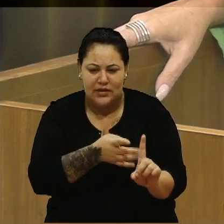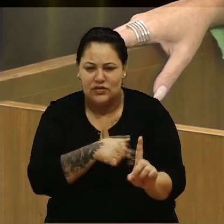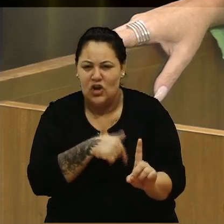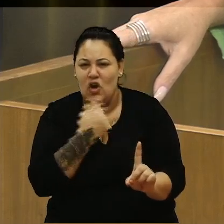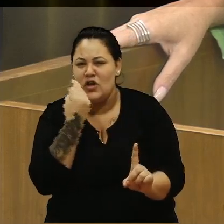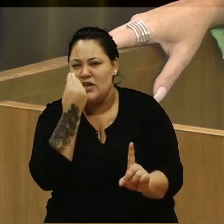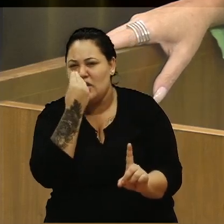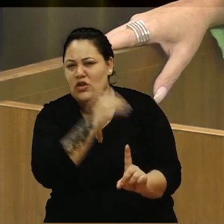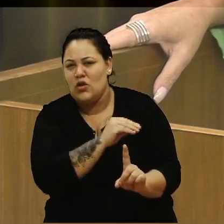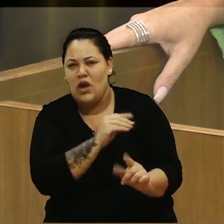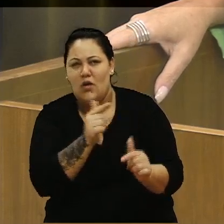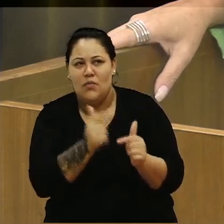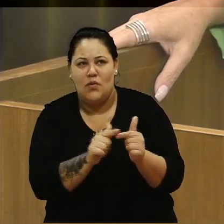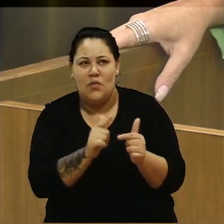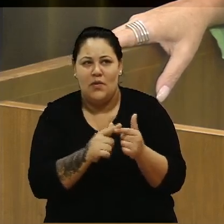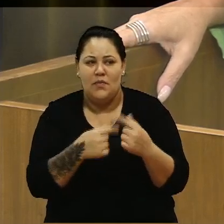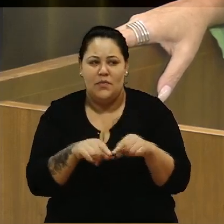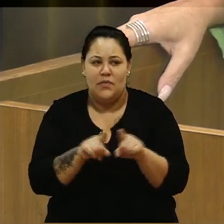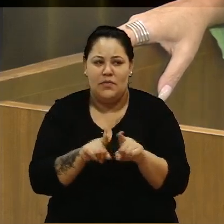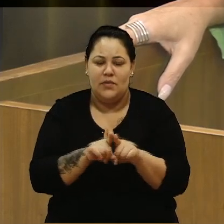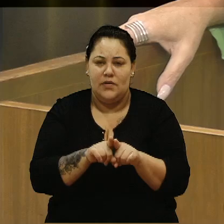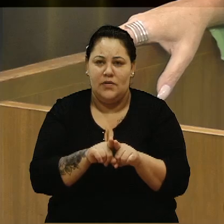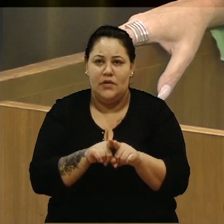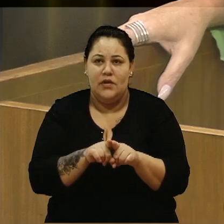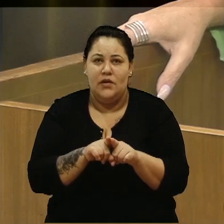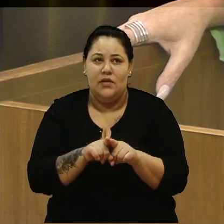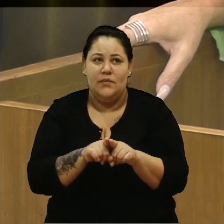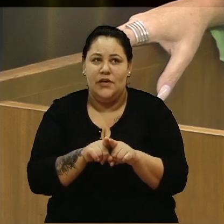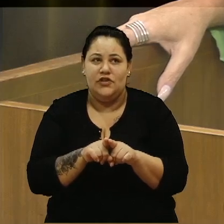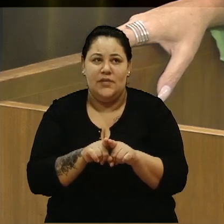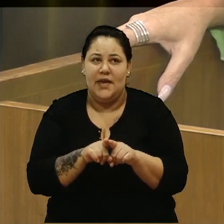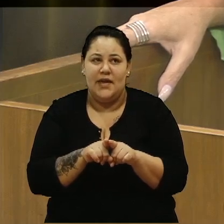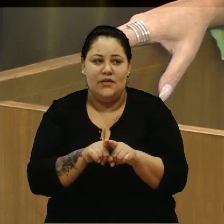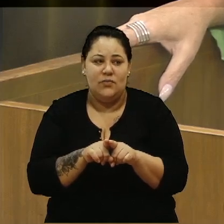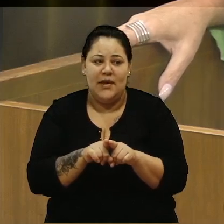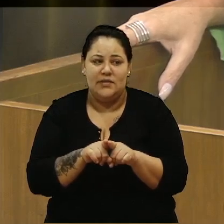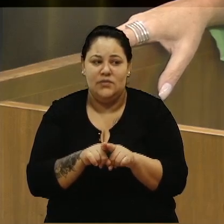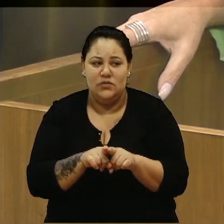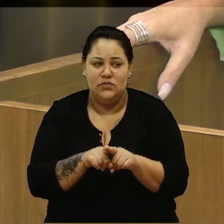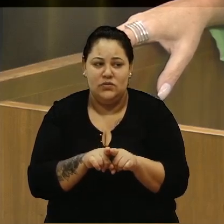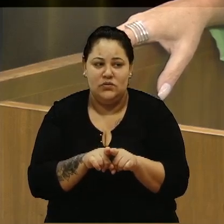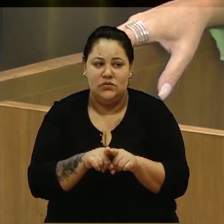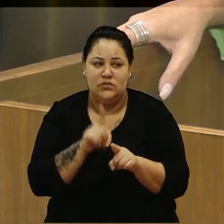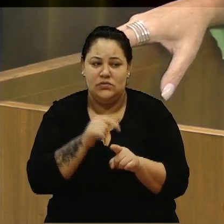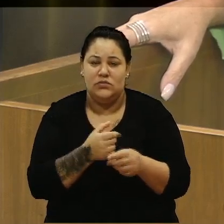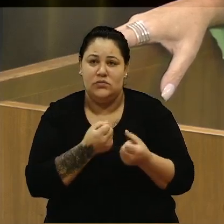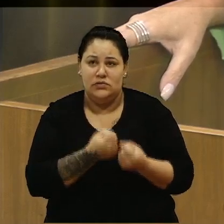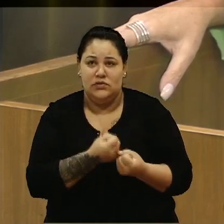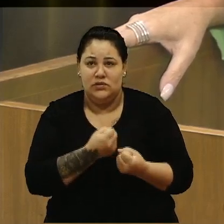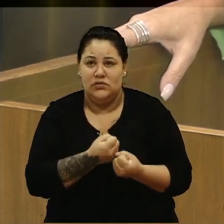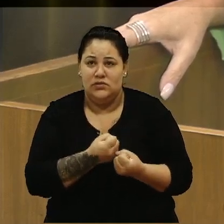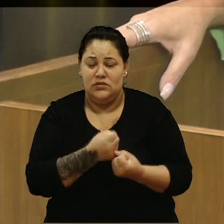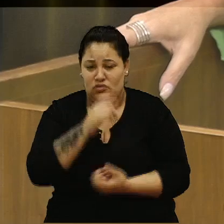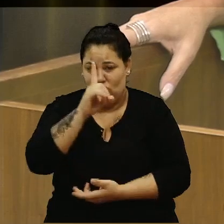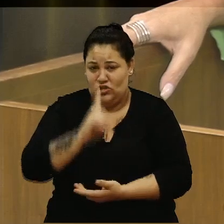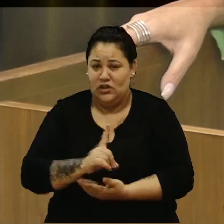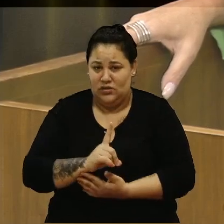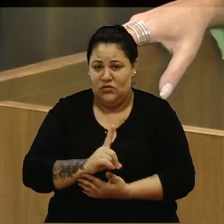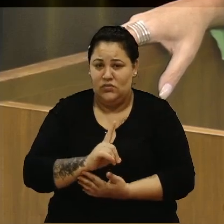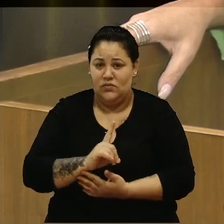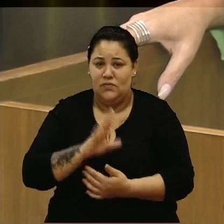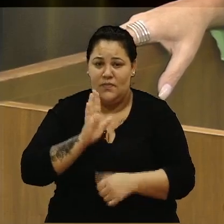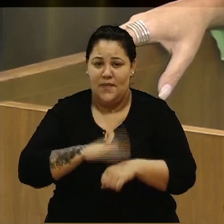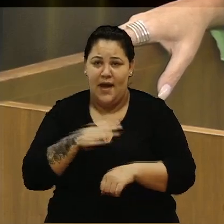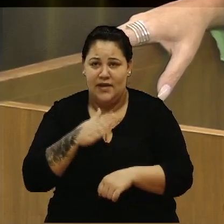deixando passar isso. Então, as professoras estão sobrecarregadas, com seus direitos cada vez mais sendo